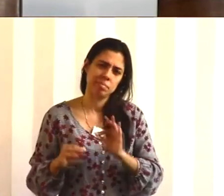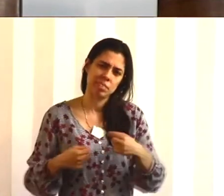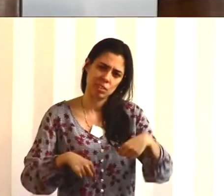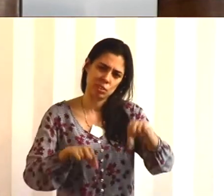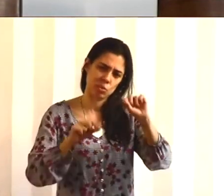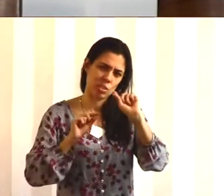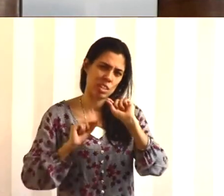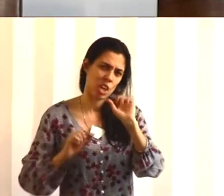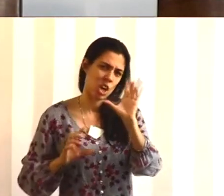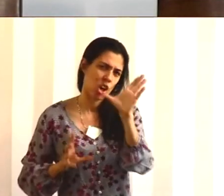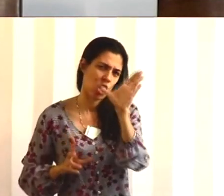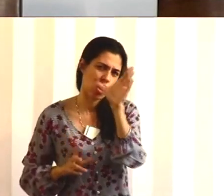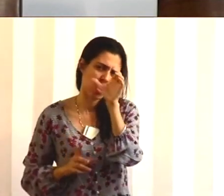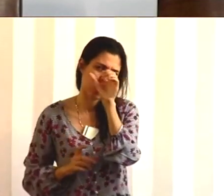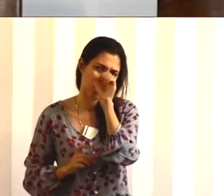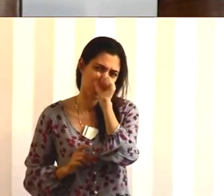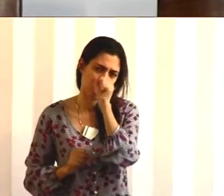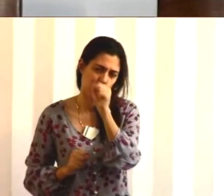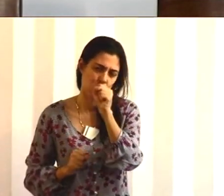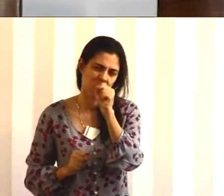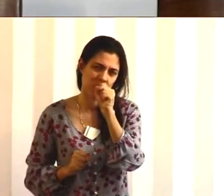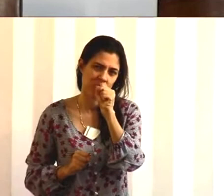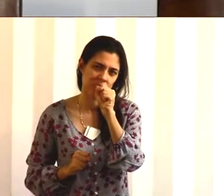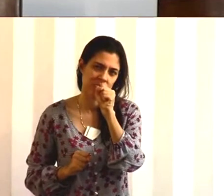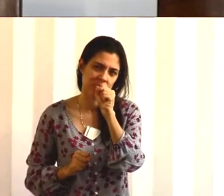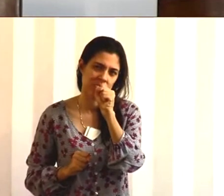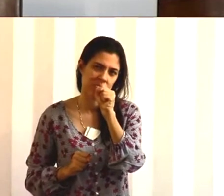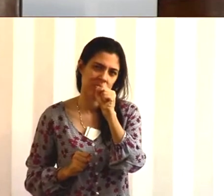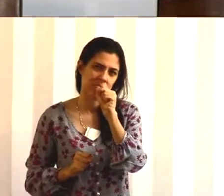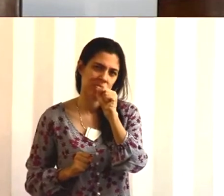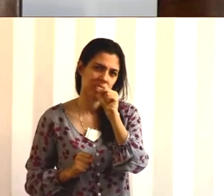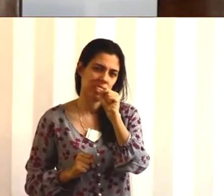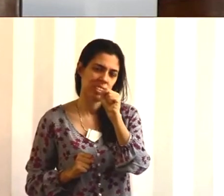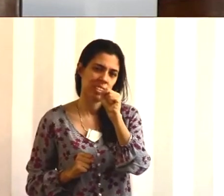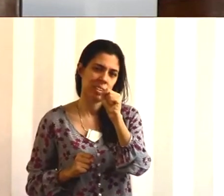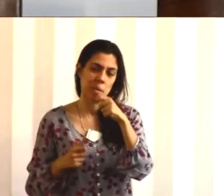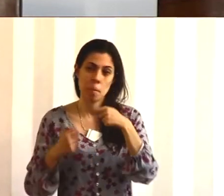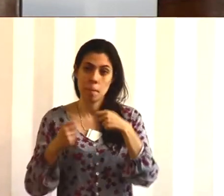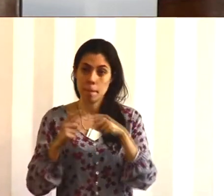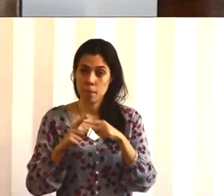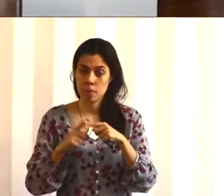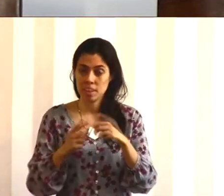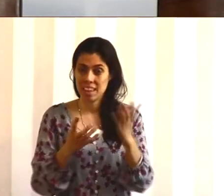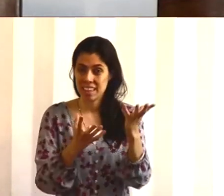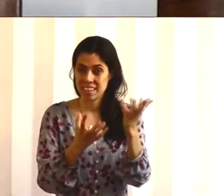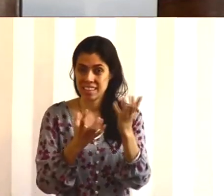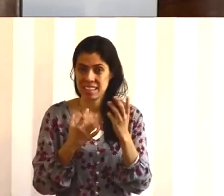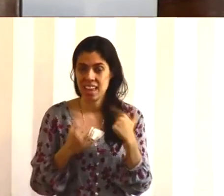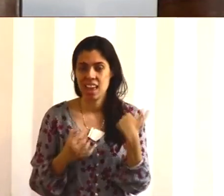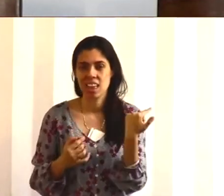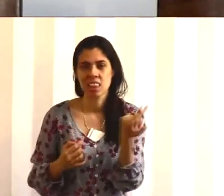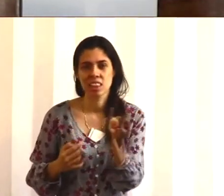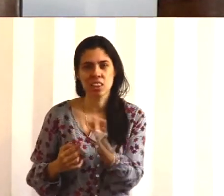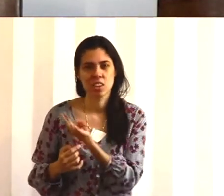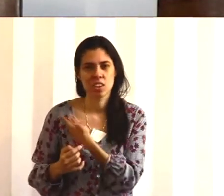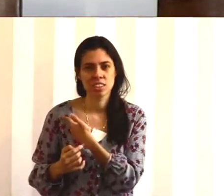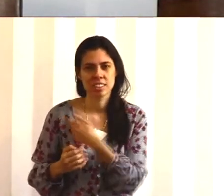fortalecer, para nos fazer cada vez mais parecido com o seu Filho Jesus, para que quando Ele